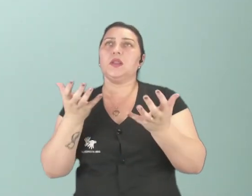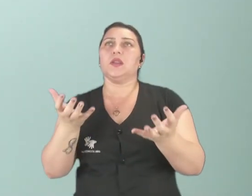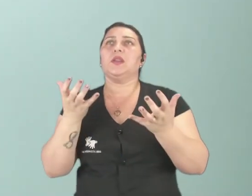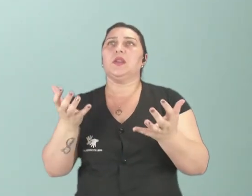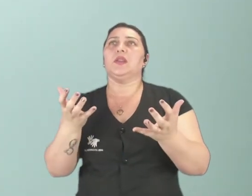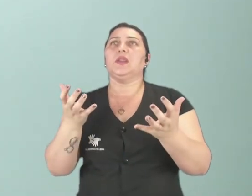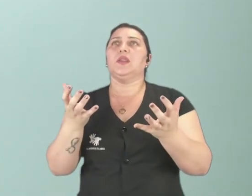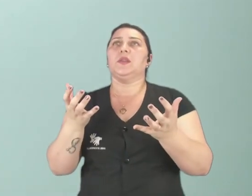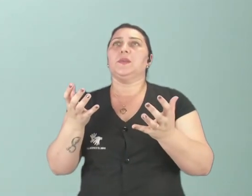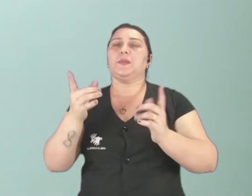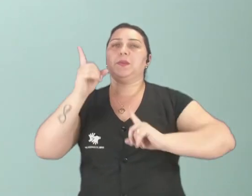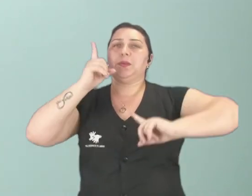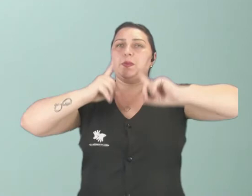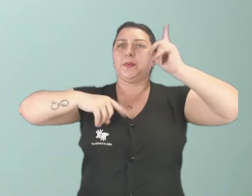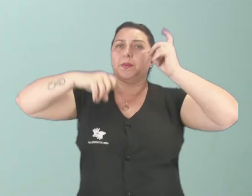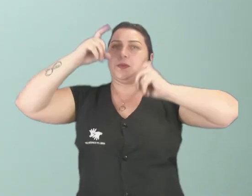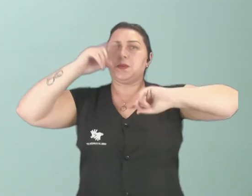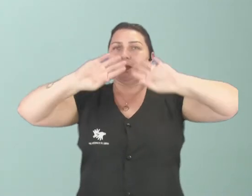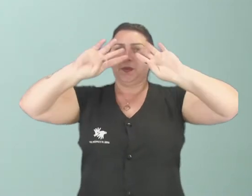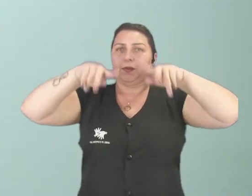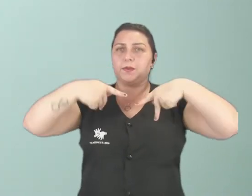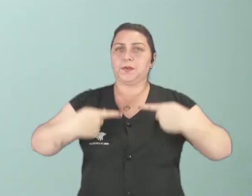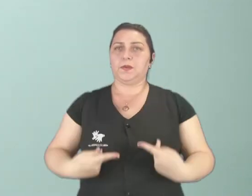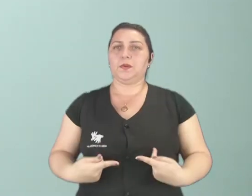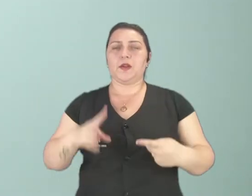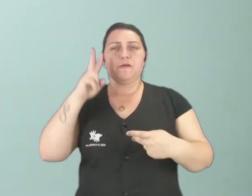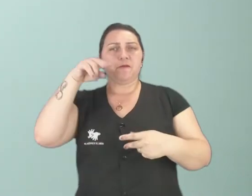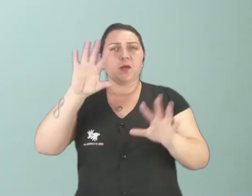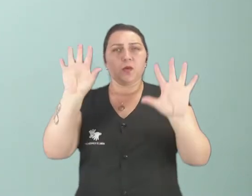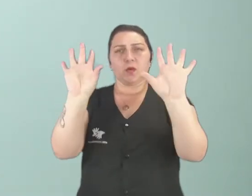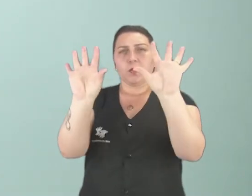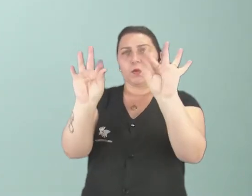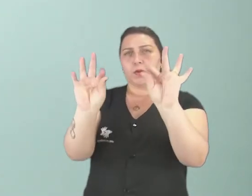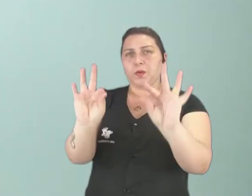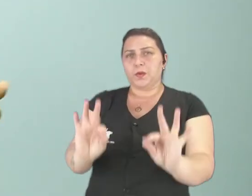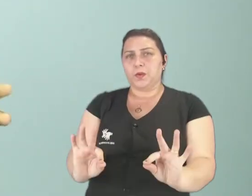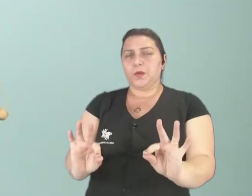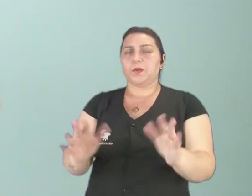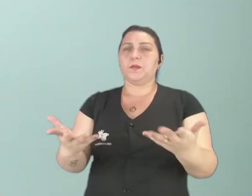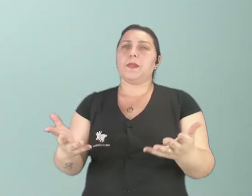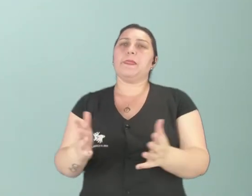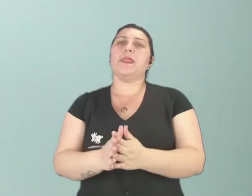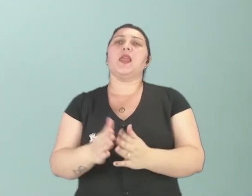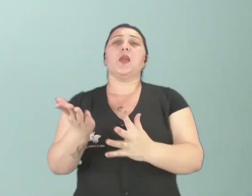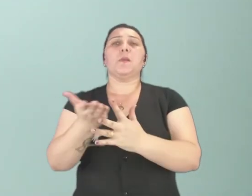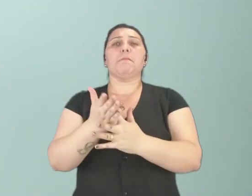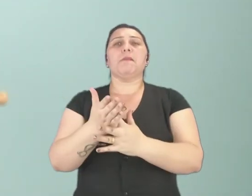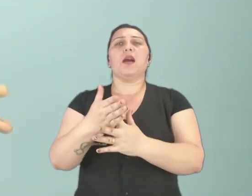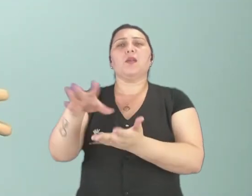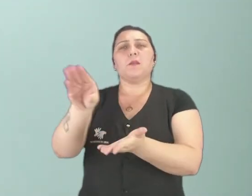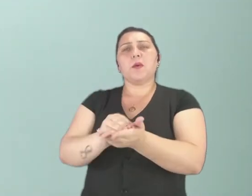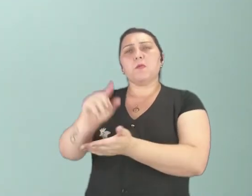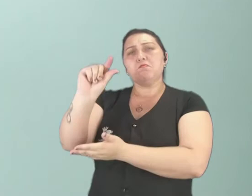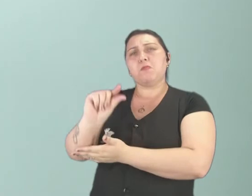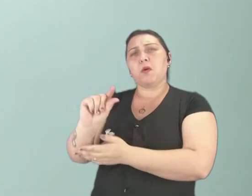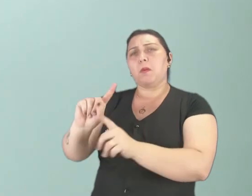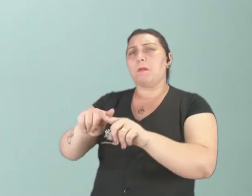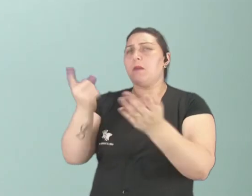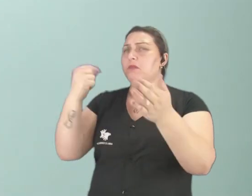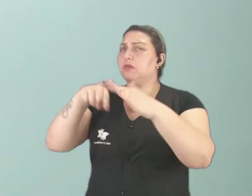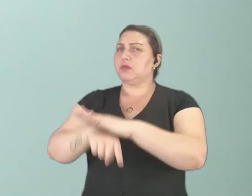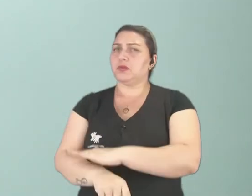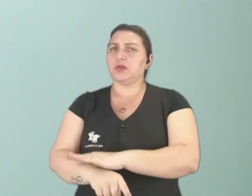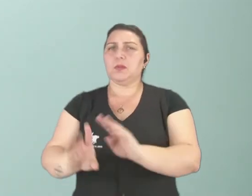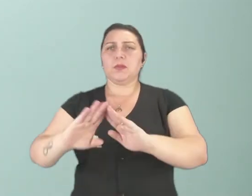muito a expressão humana. Então eles viam os detalhes. E o barroco também pegou um pouco disso, mas não foi uma